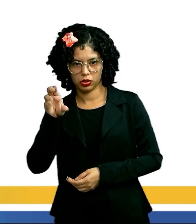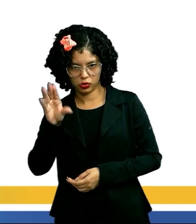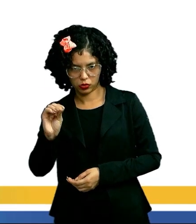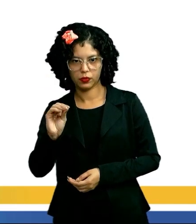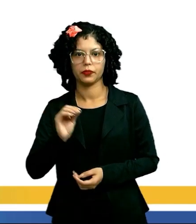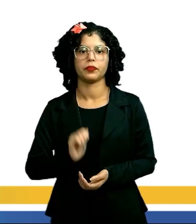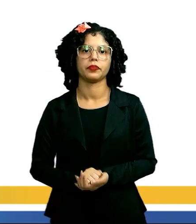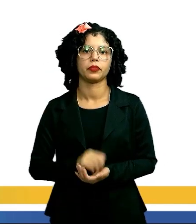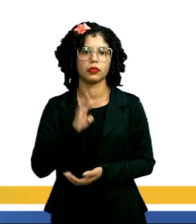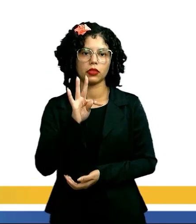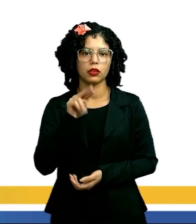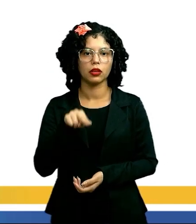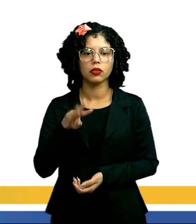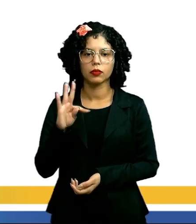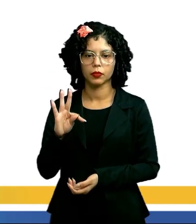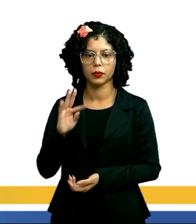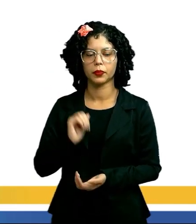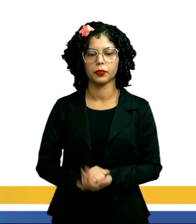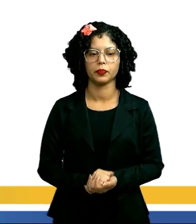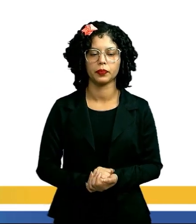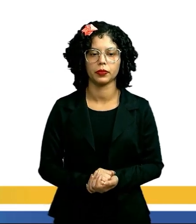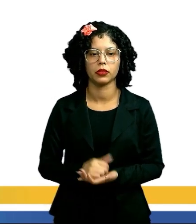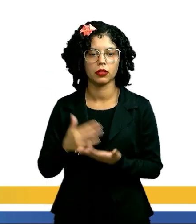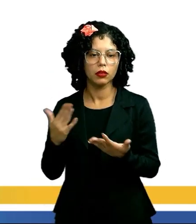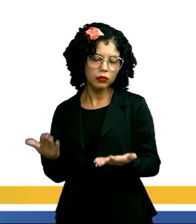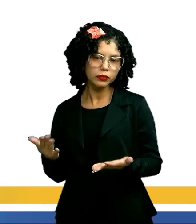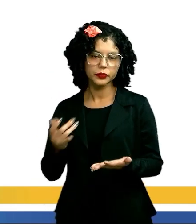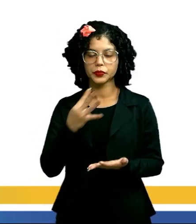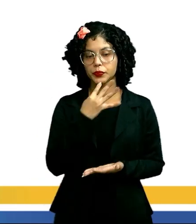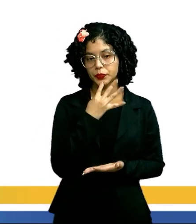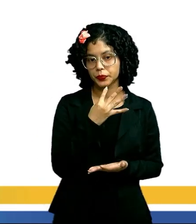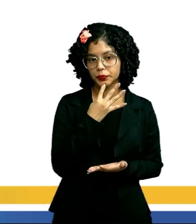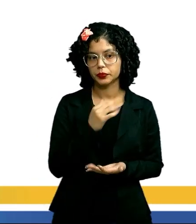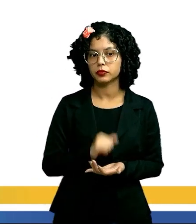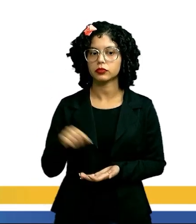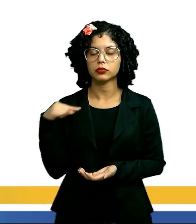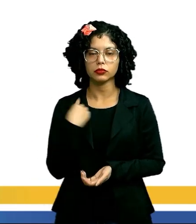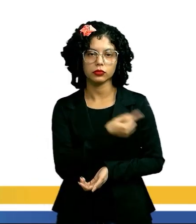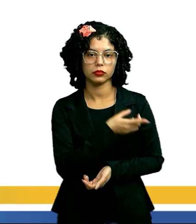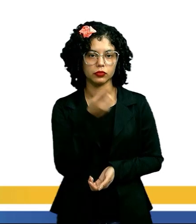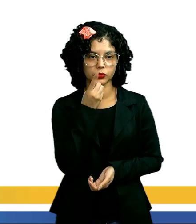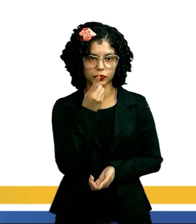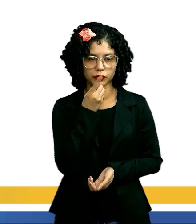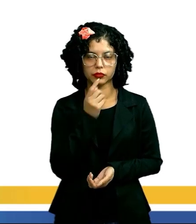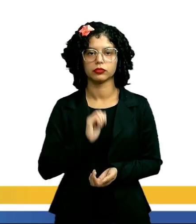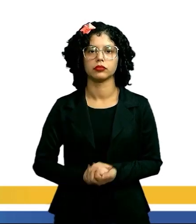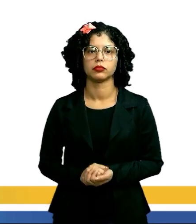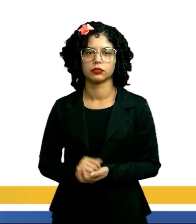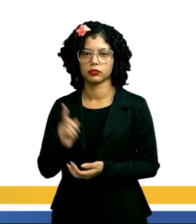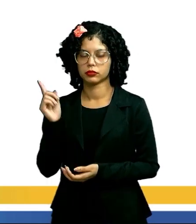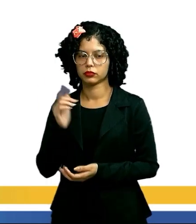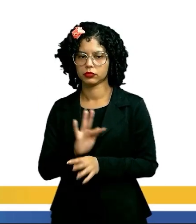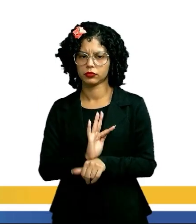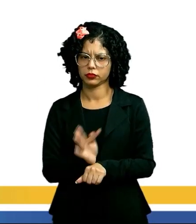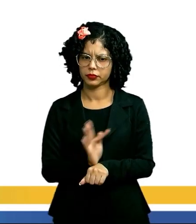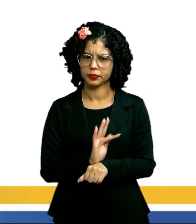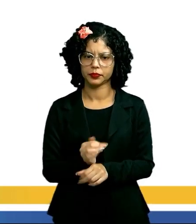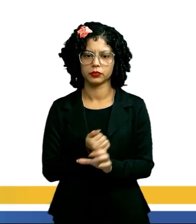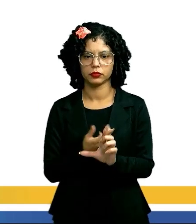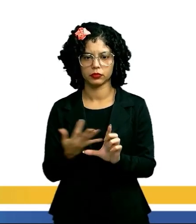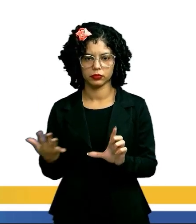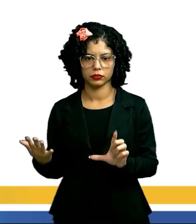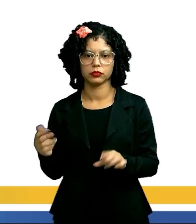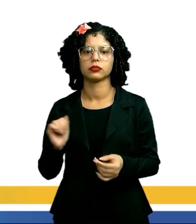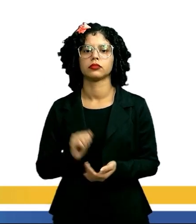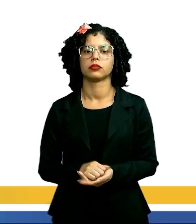do TNT. Né? Então, nós conhecemos isso do nosso dia a dia, nós conhecemos de filmes, de séries.